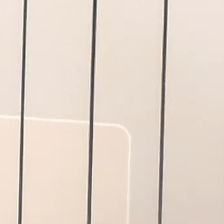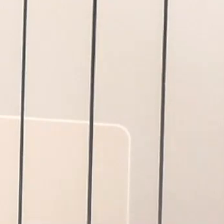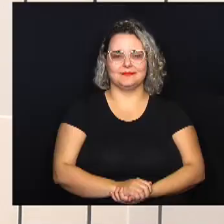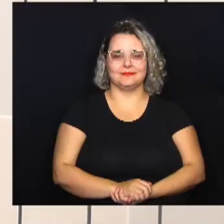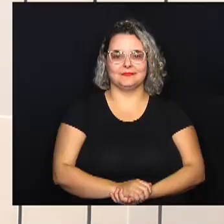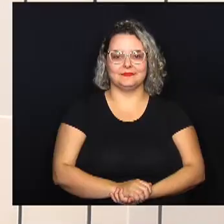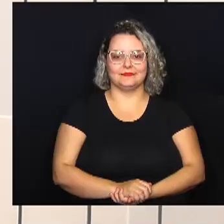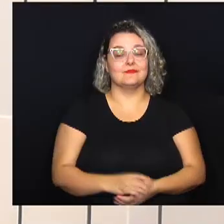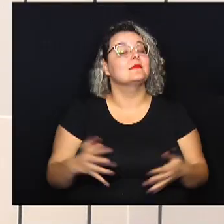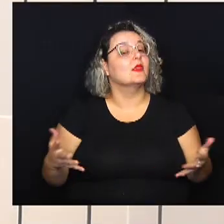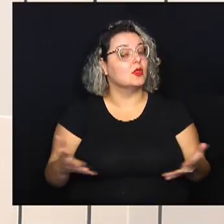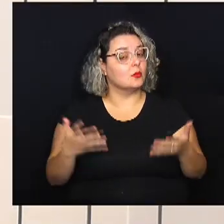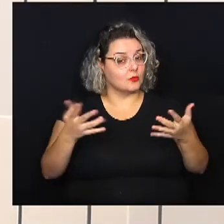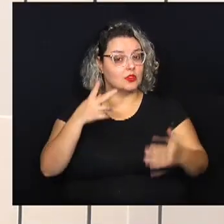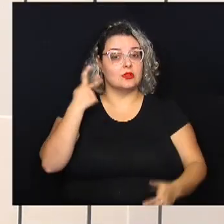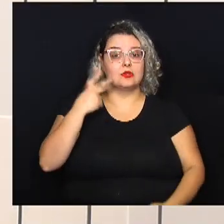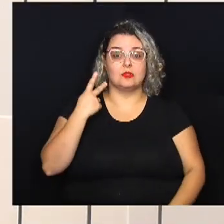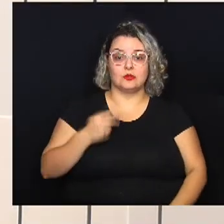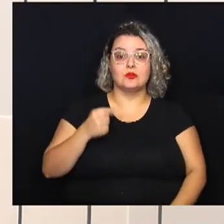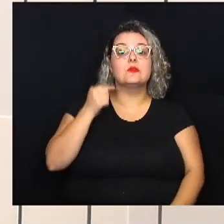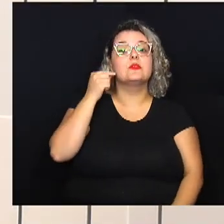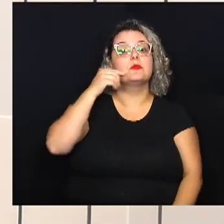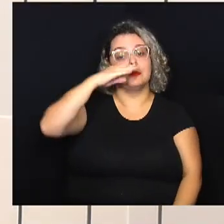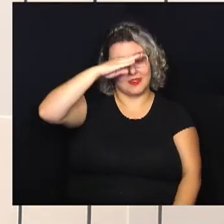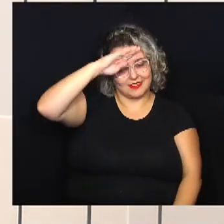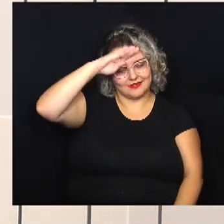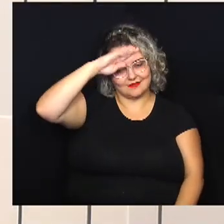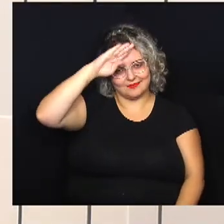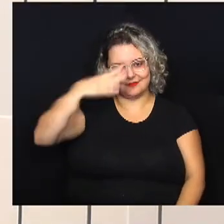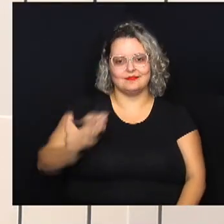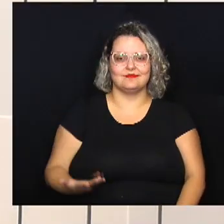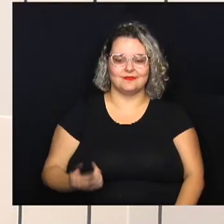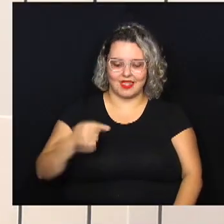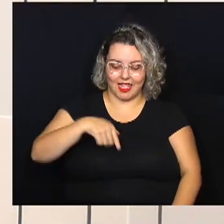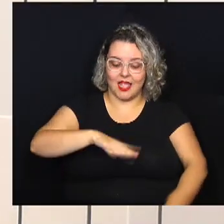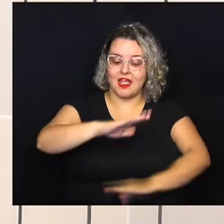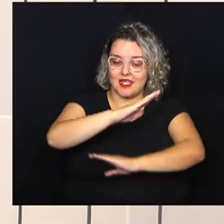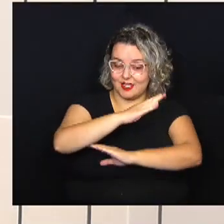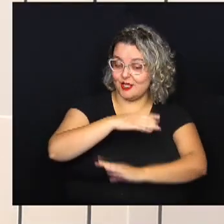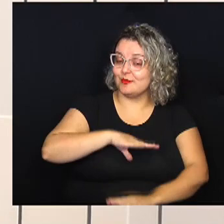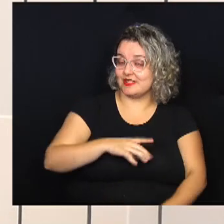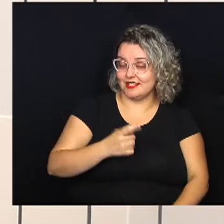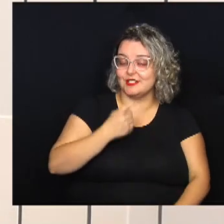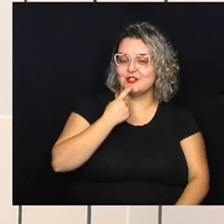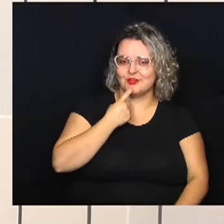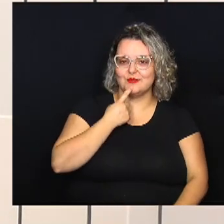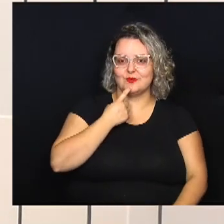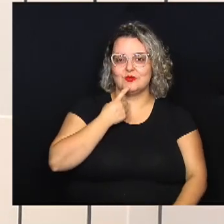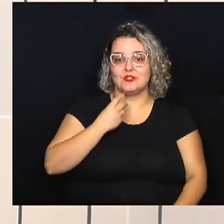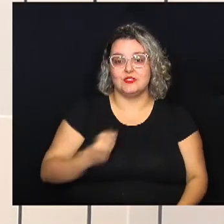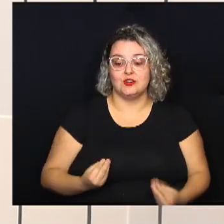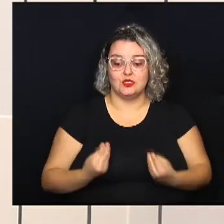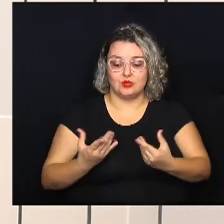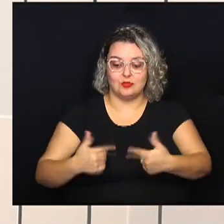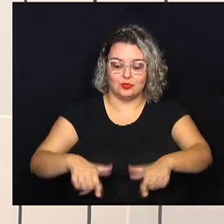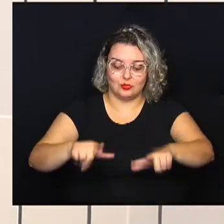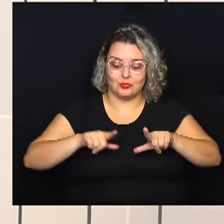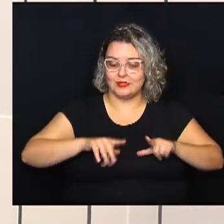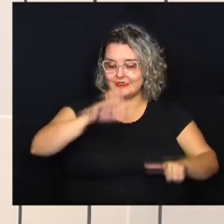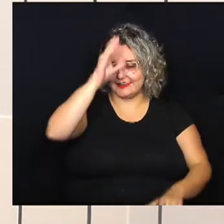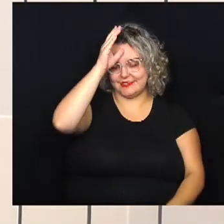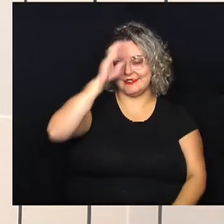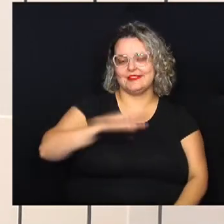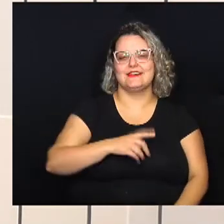Por iniciativa do vereador Marcelo da Farmácia, a Câmara Municipal de Campinas entregou o título de